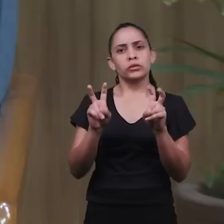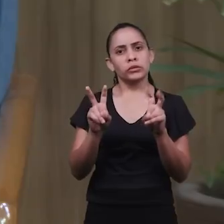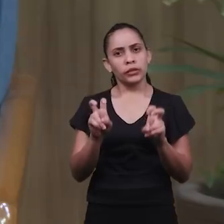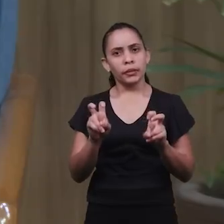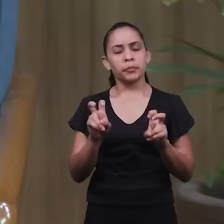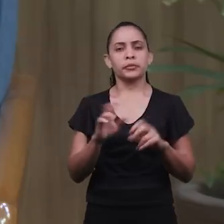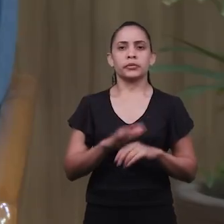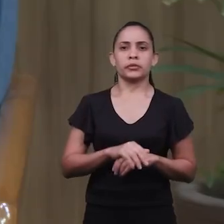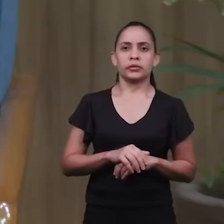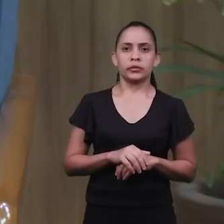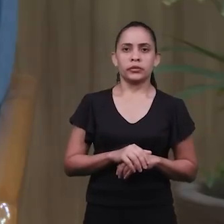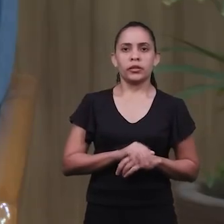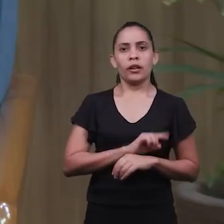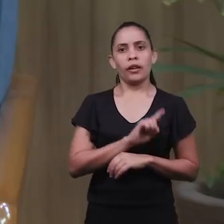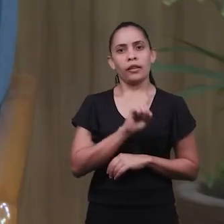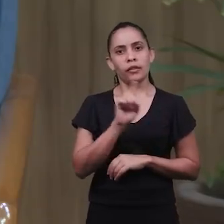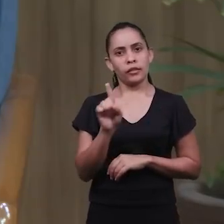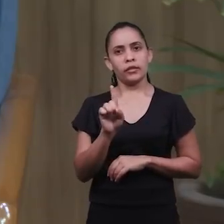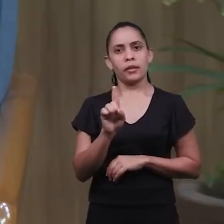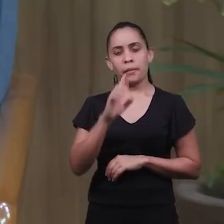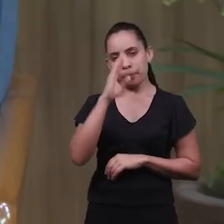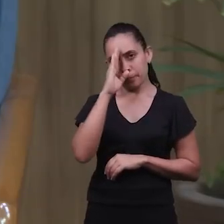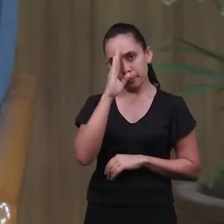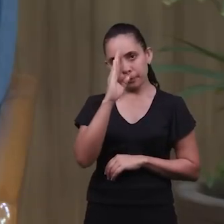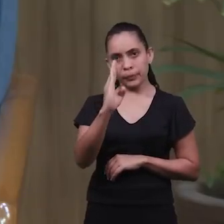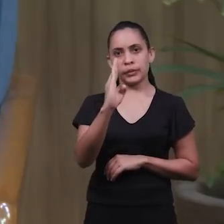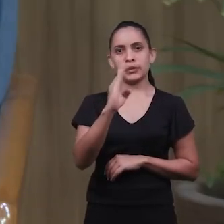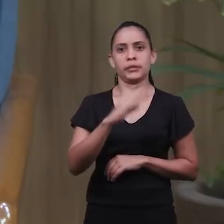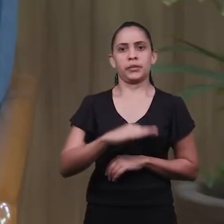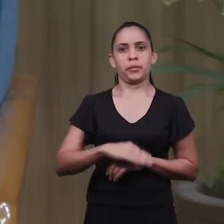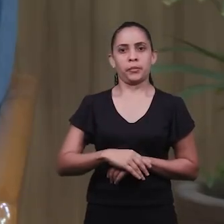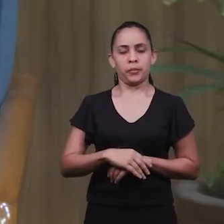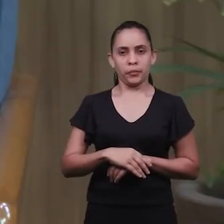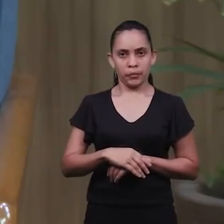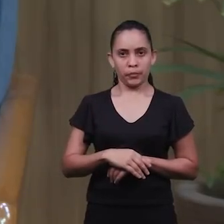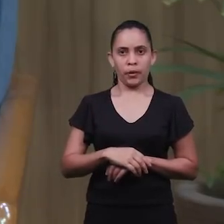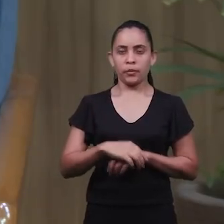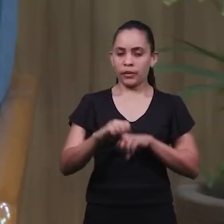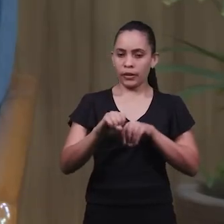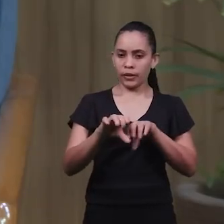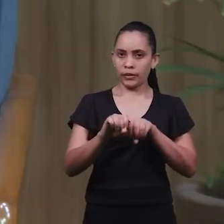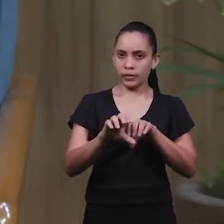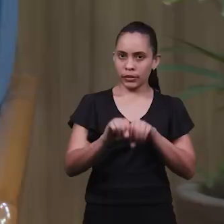tratados, esses assuntos no principal conteúdo da Igreja